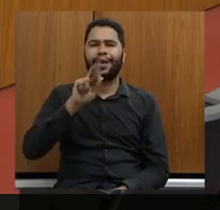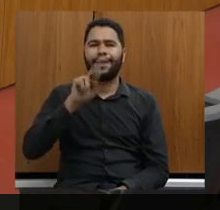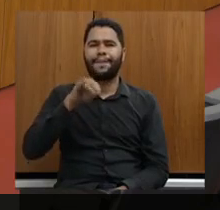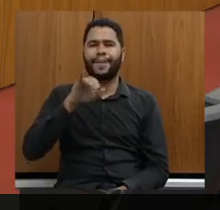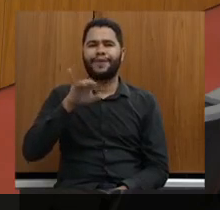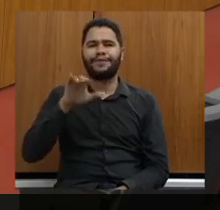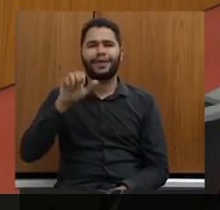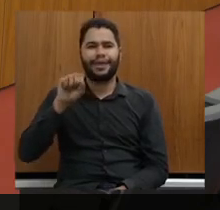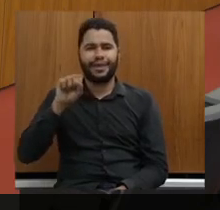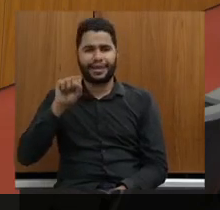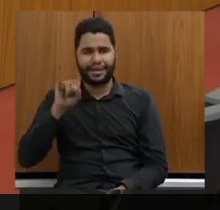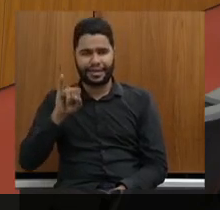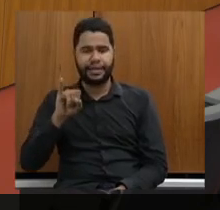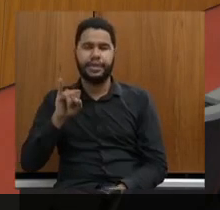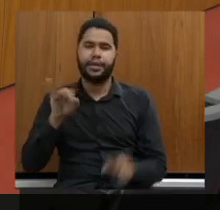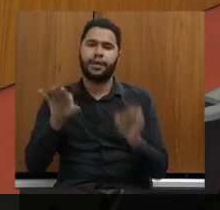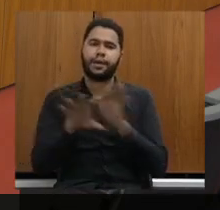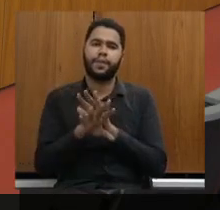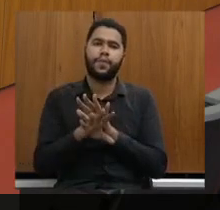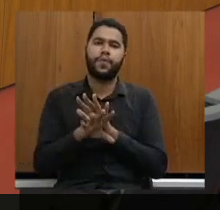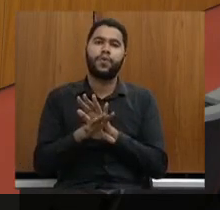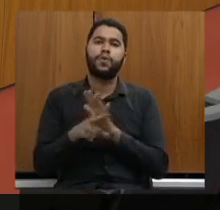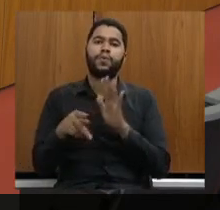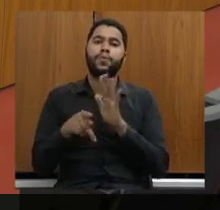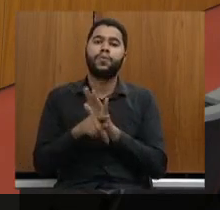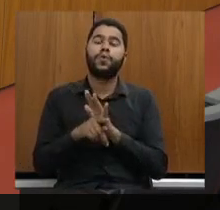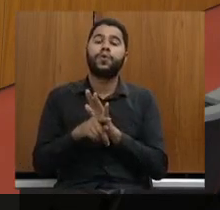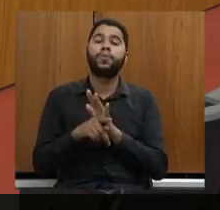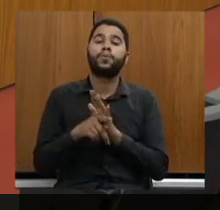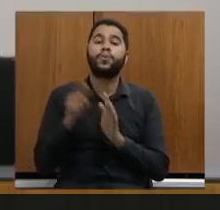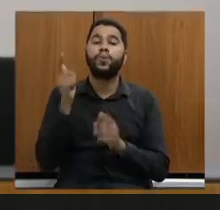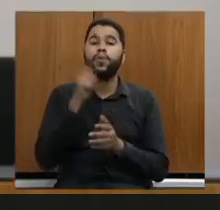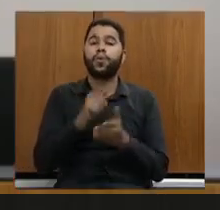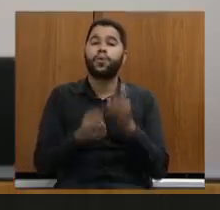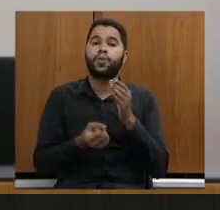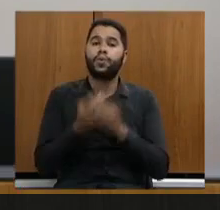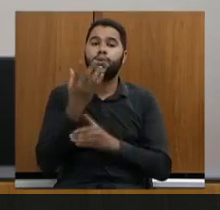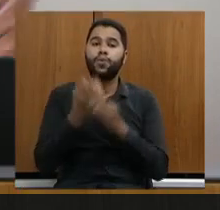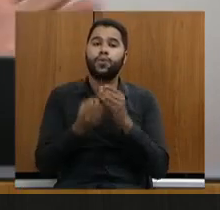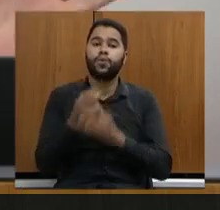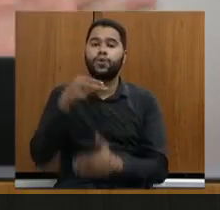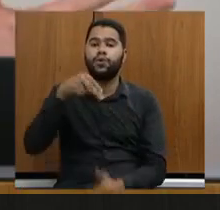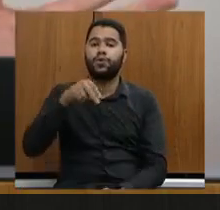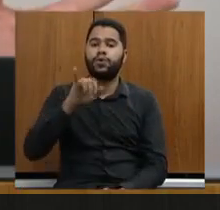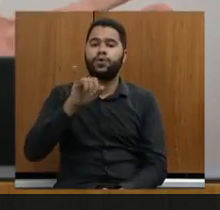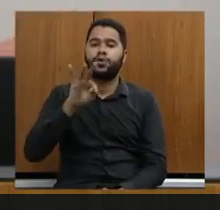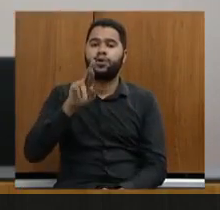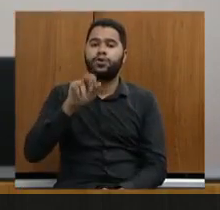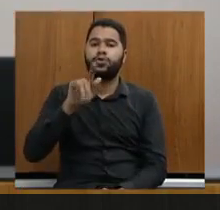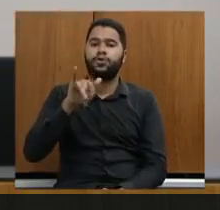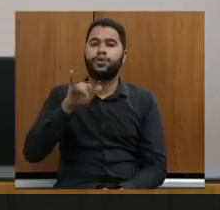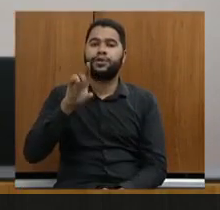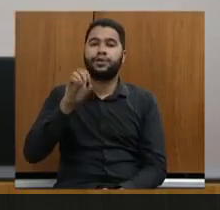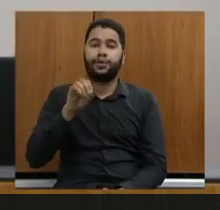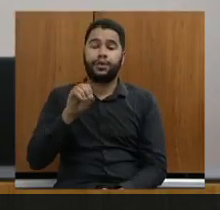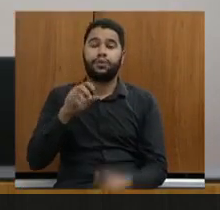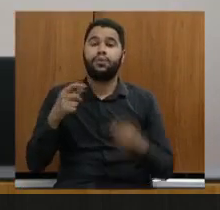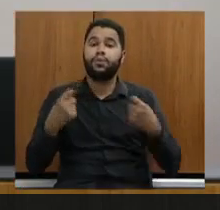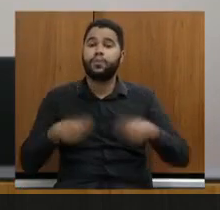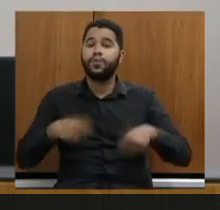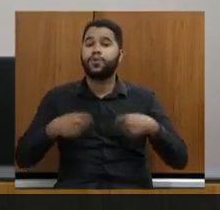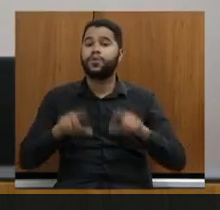nós importamos 93 perto da ureia no Brasil para produção de nitrogênio o que precisa